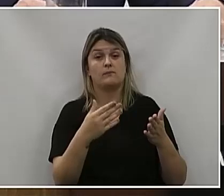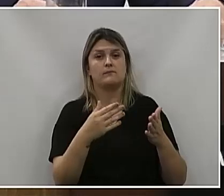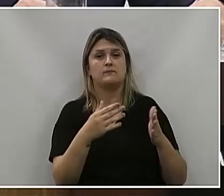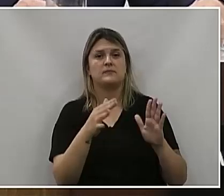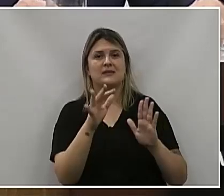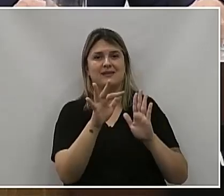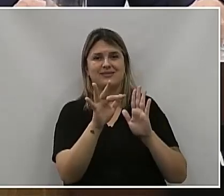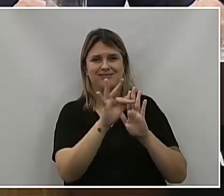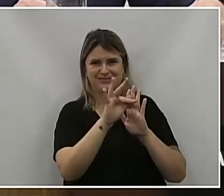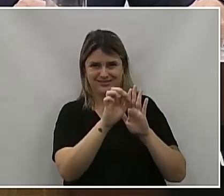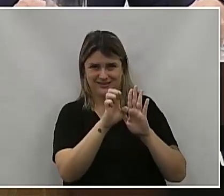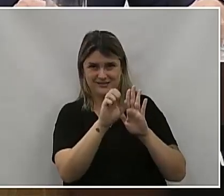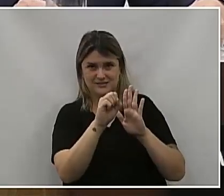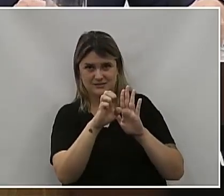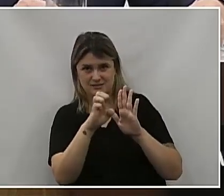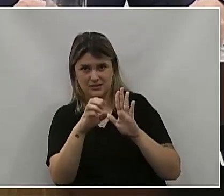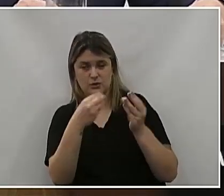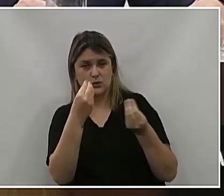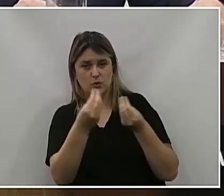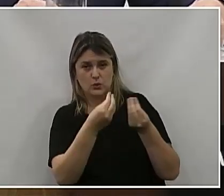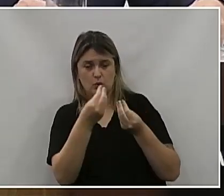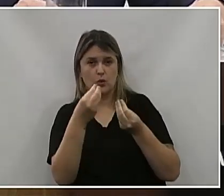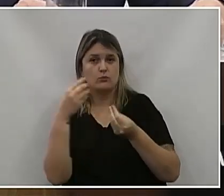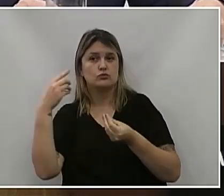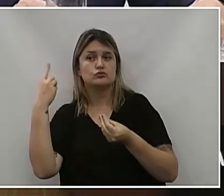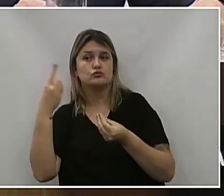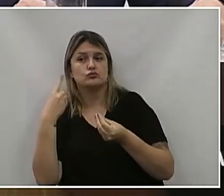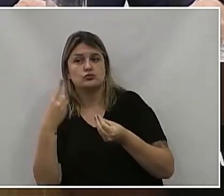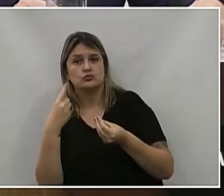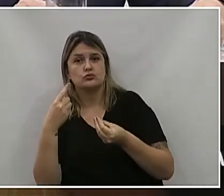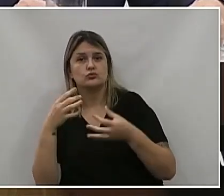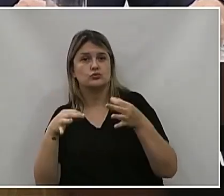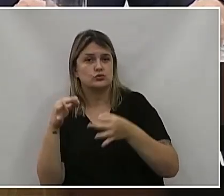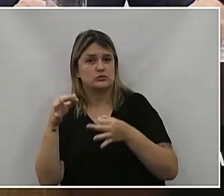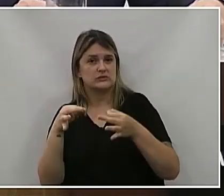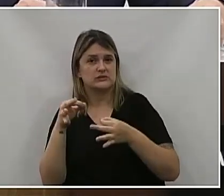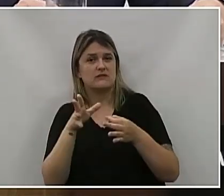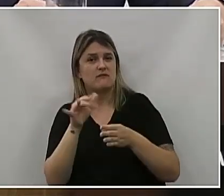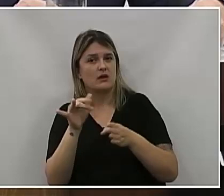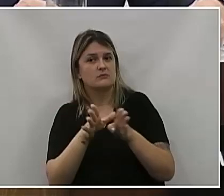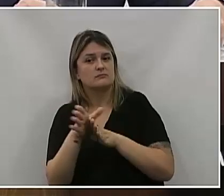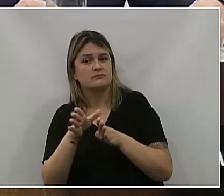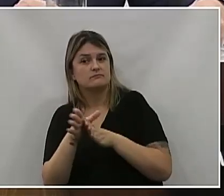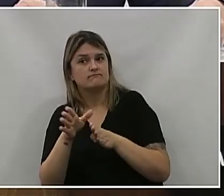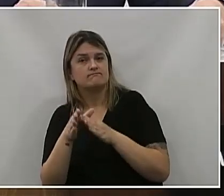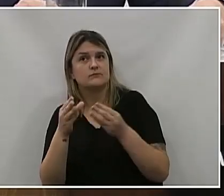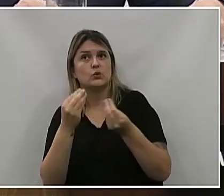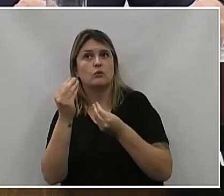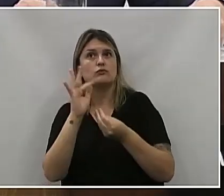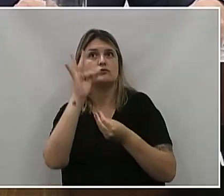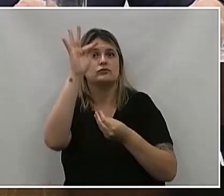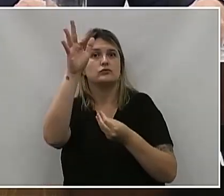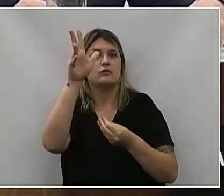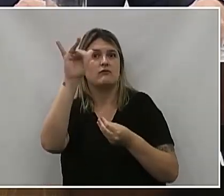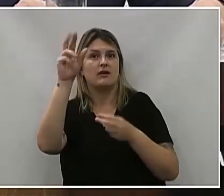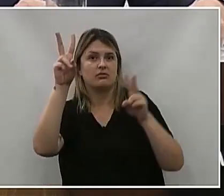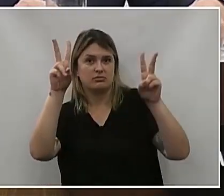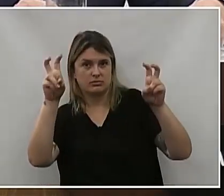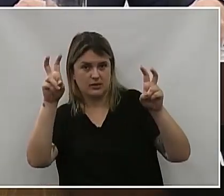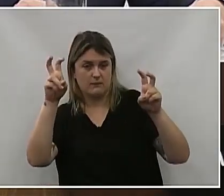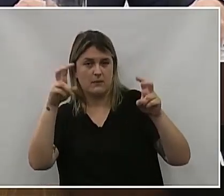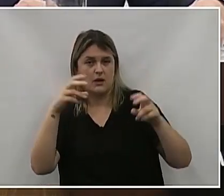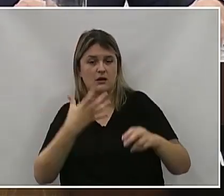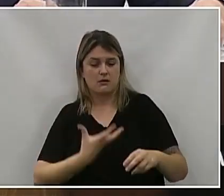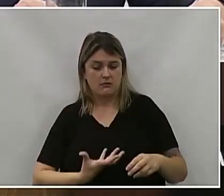tese critérios alheios ao ordenamento jurídico brasileiro em um relativismo tal que atinge a vida humana em geral, e não apenas a